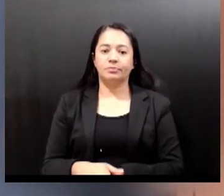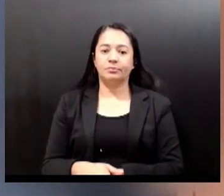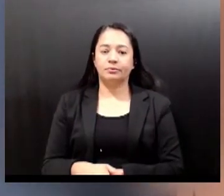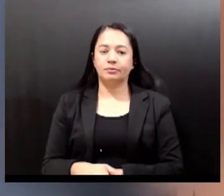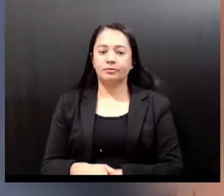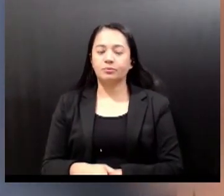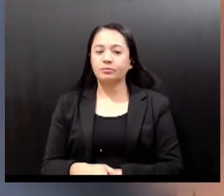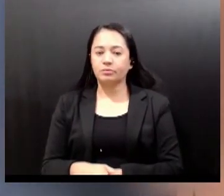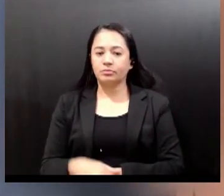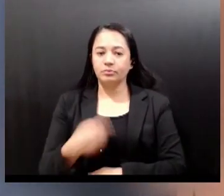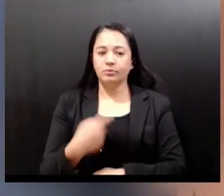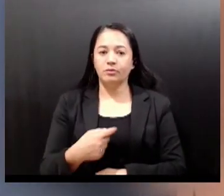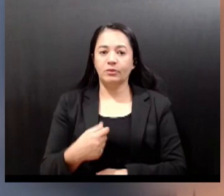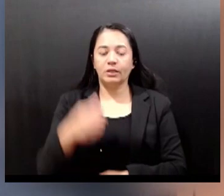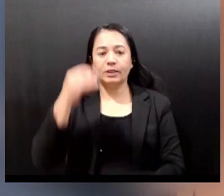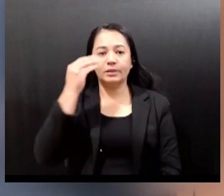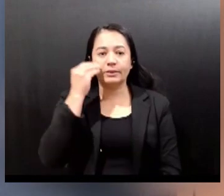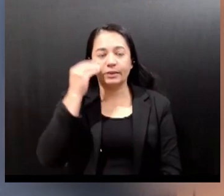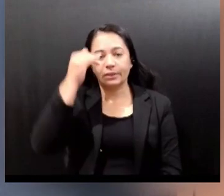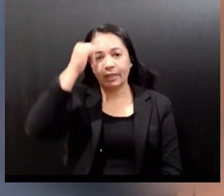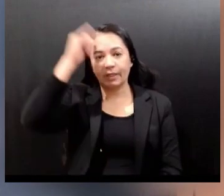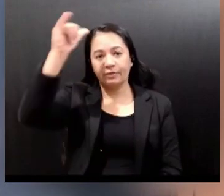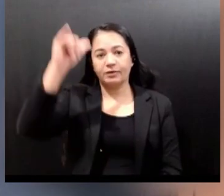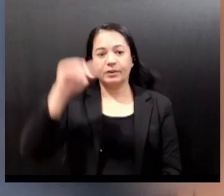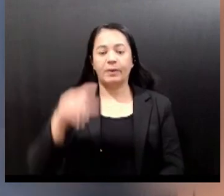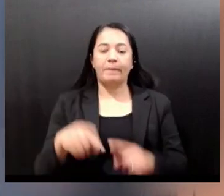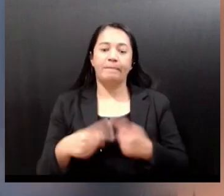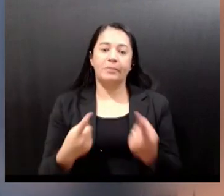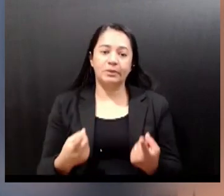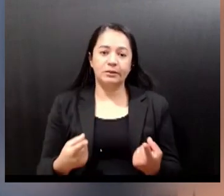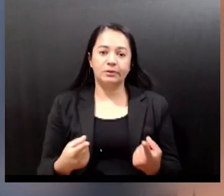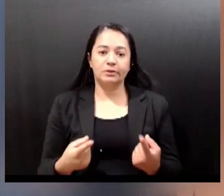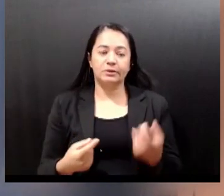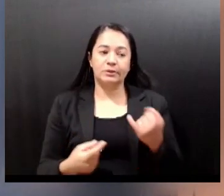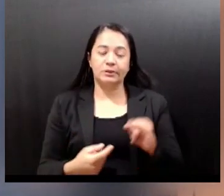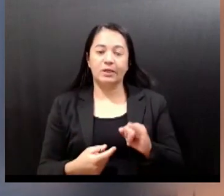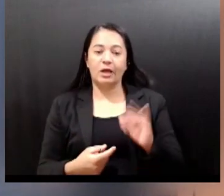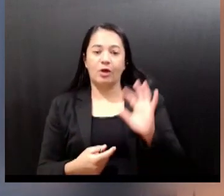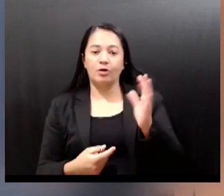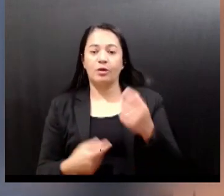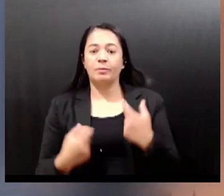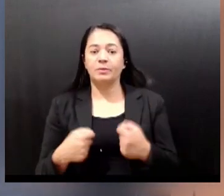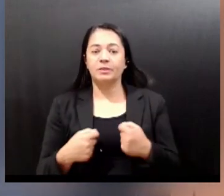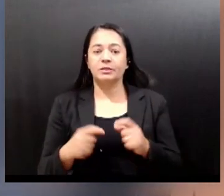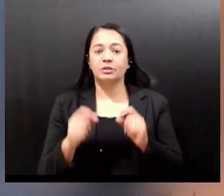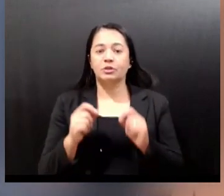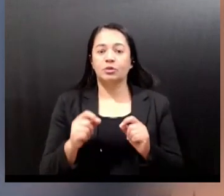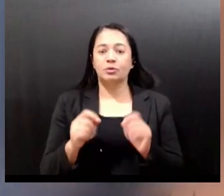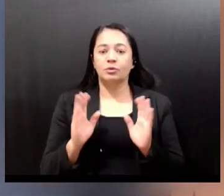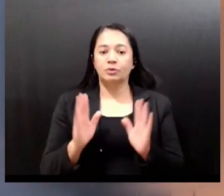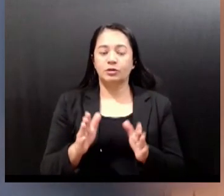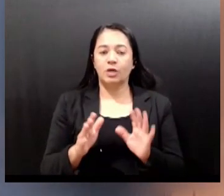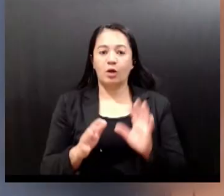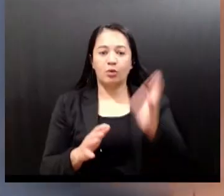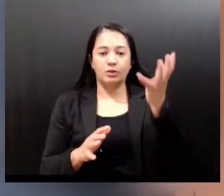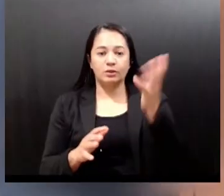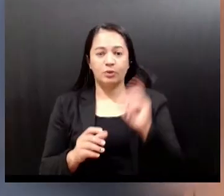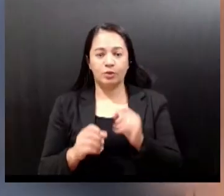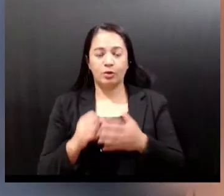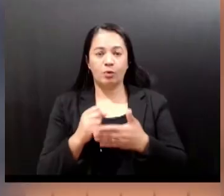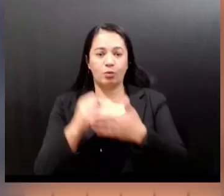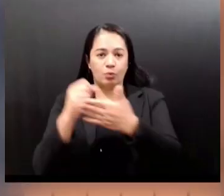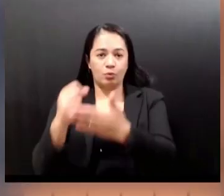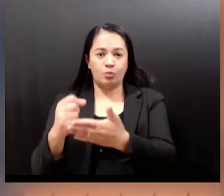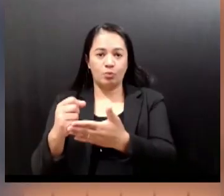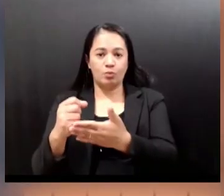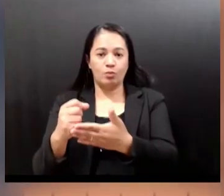tenta evitar ao máximo, mas nesse caso existe a recomendação e até já aconteceu de levar o patinete para o